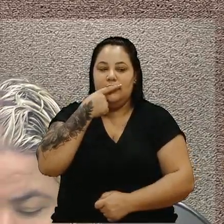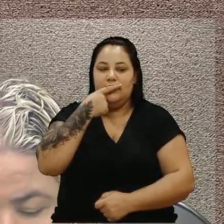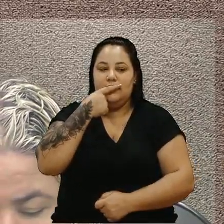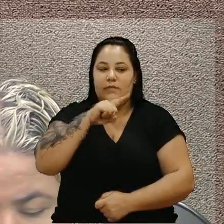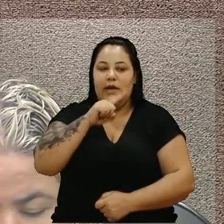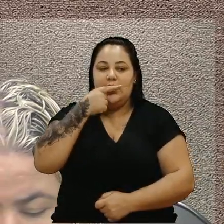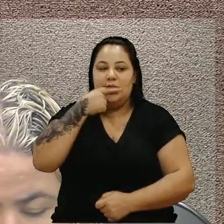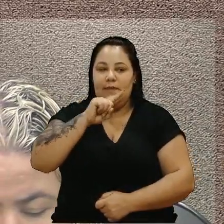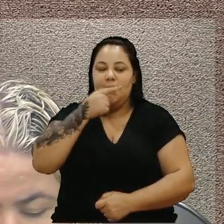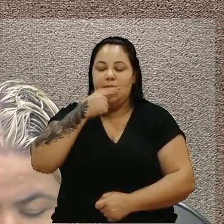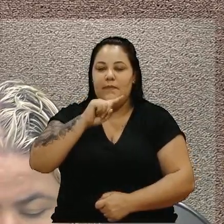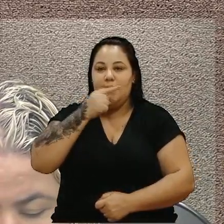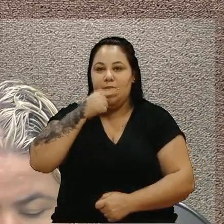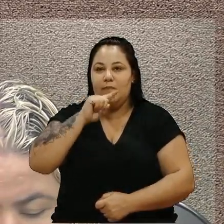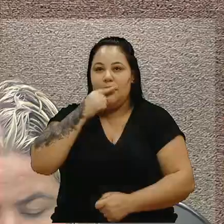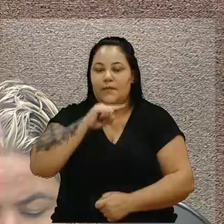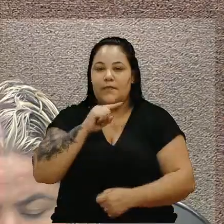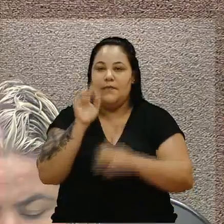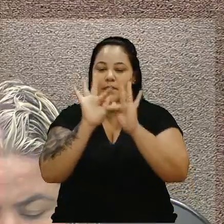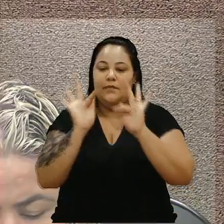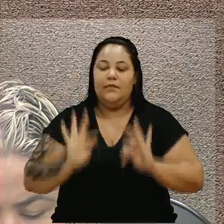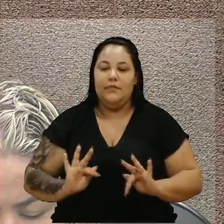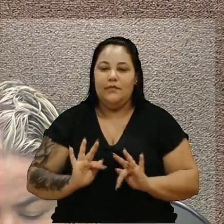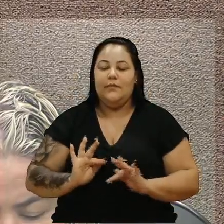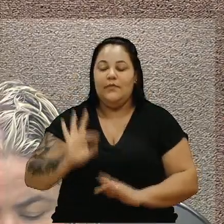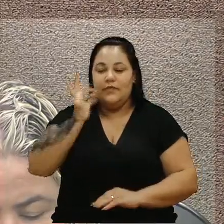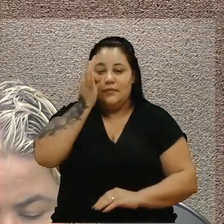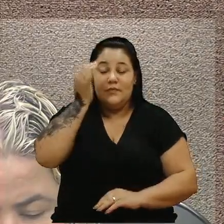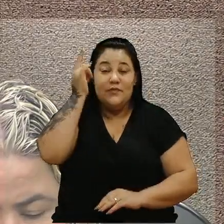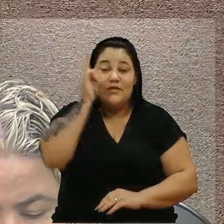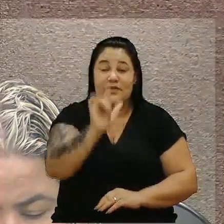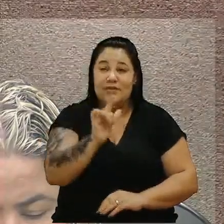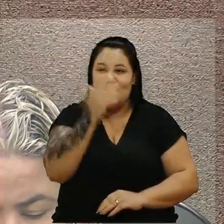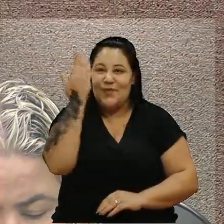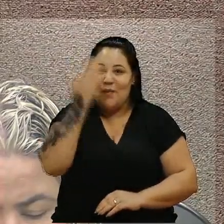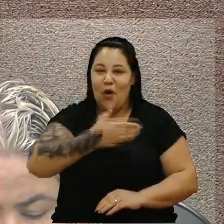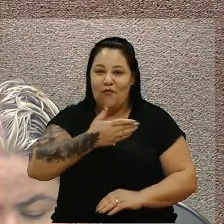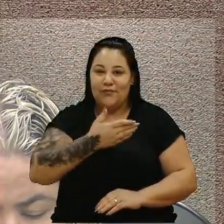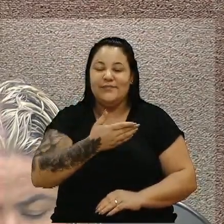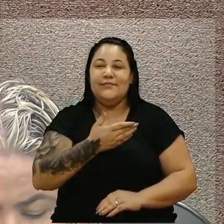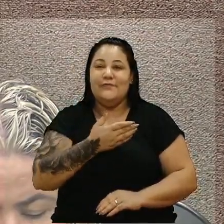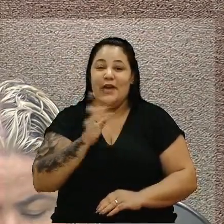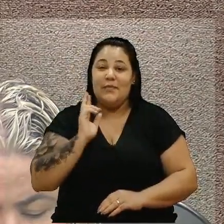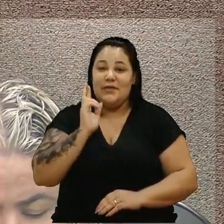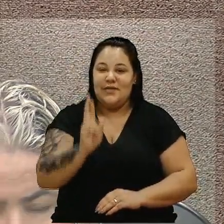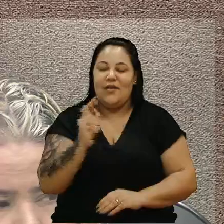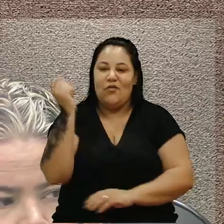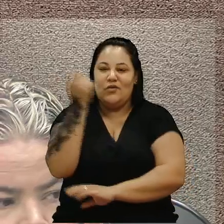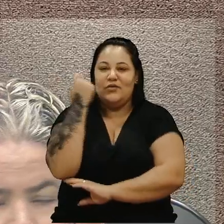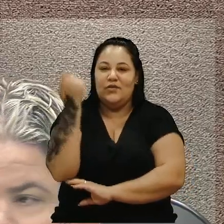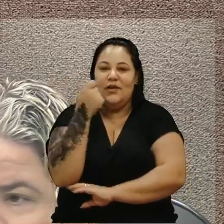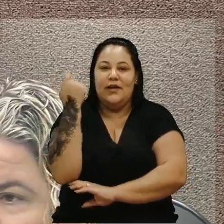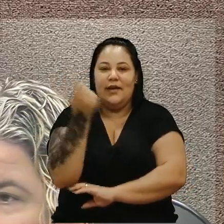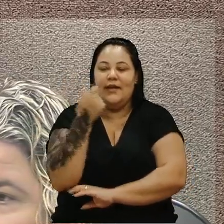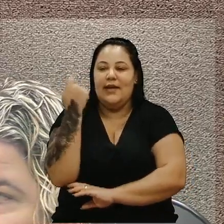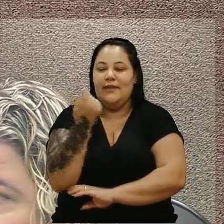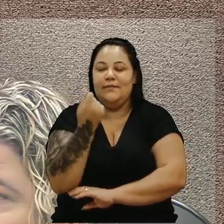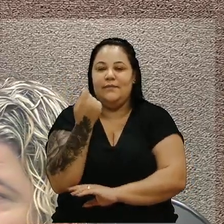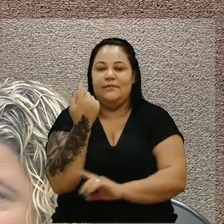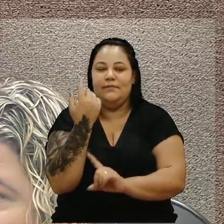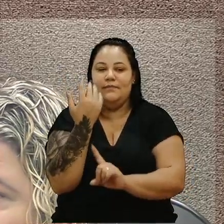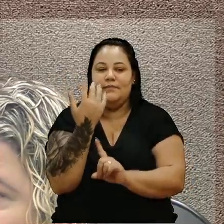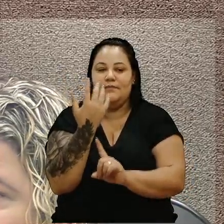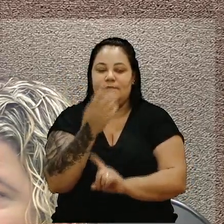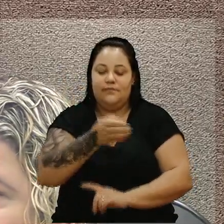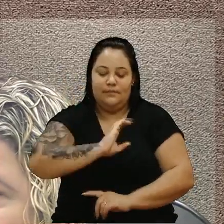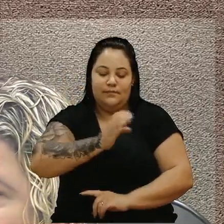dando essa alegria da sua presença, que venceu uma prova e irá representar o Rio Grande do Sul no Canadá durante 6 meses, né,